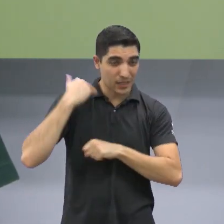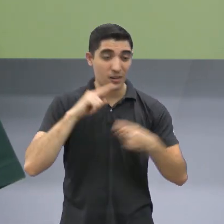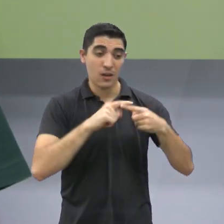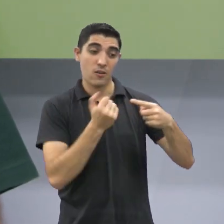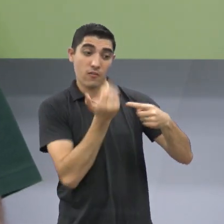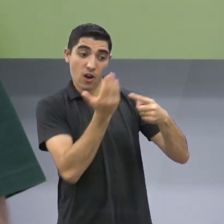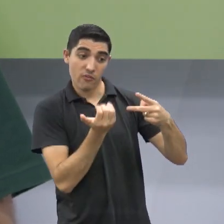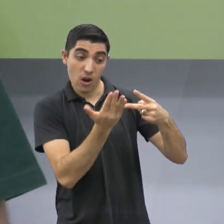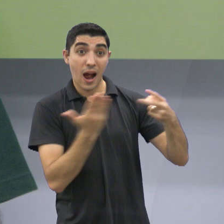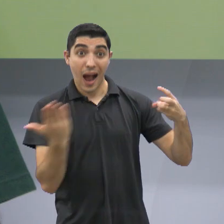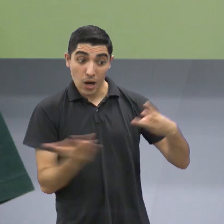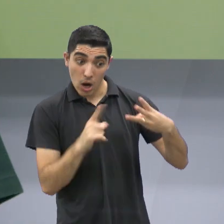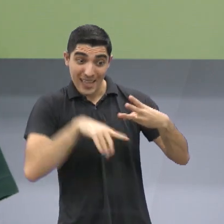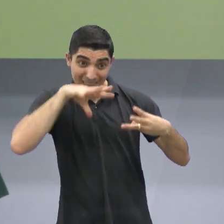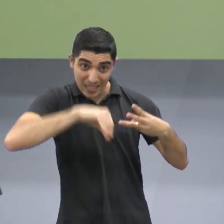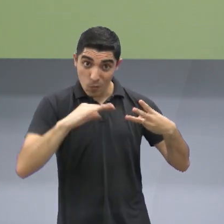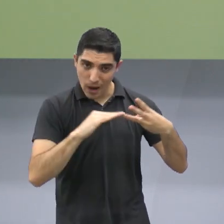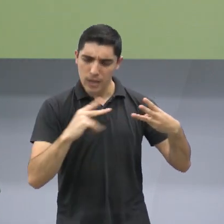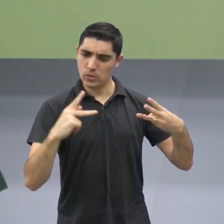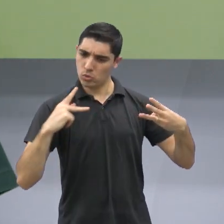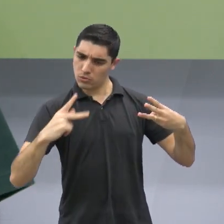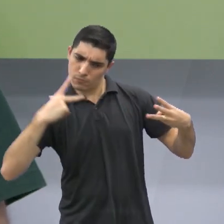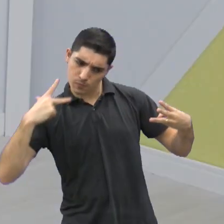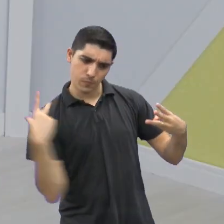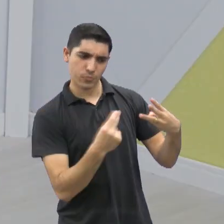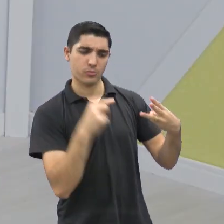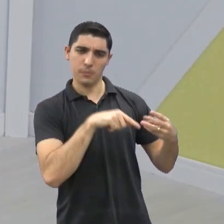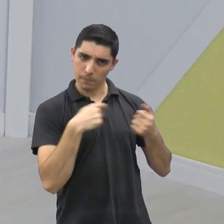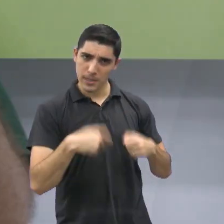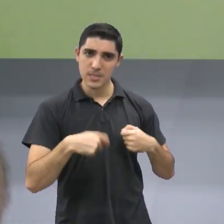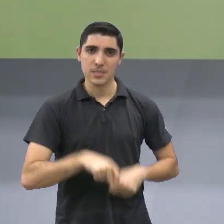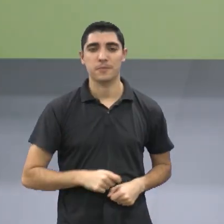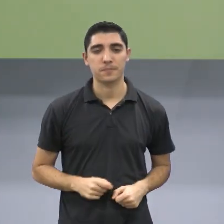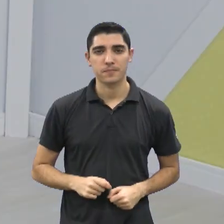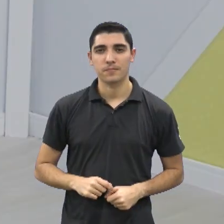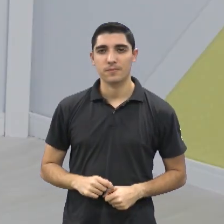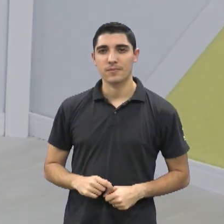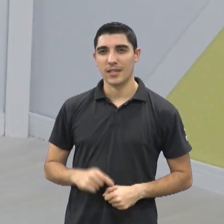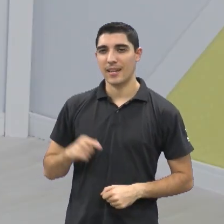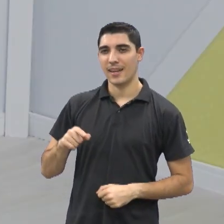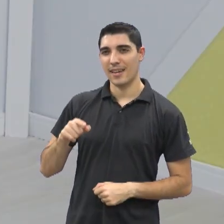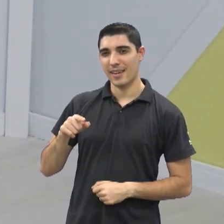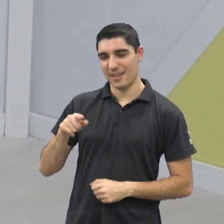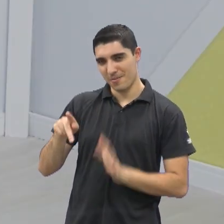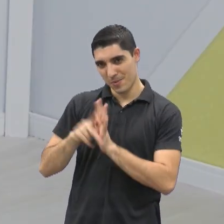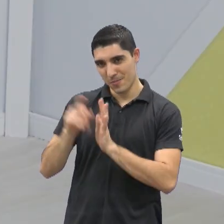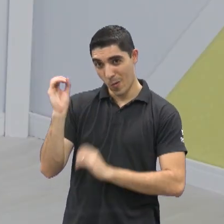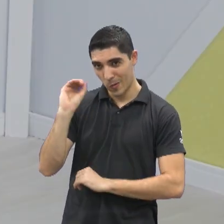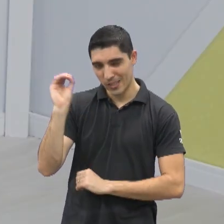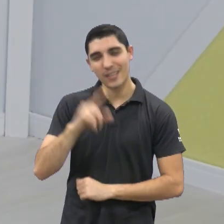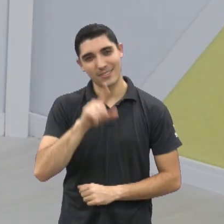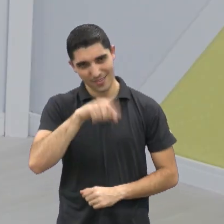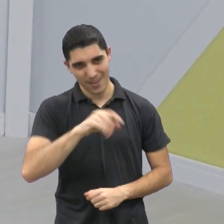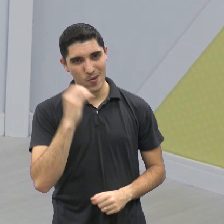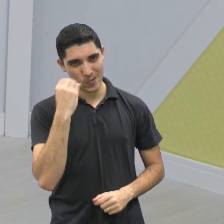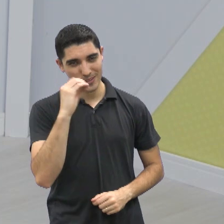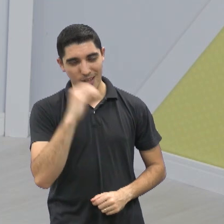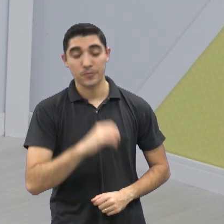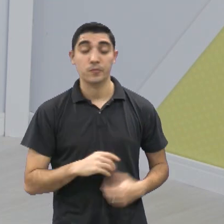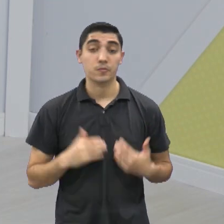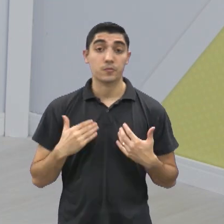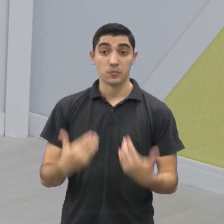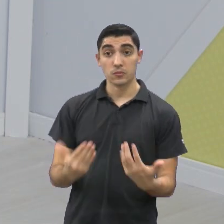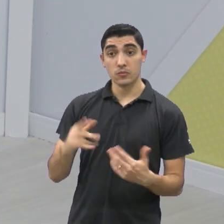esse fantasma aí de não ganhar do Sorocaba. Do Osasco. Osasco. Pois é, e com essas 2 vitórias na fase de realinhamento, o São